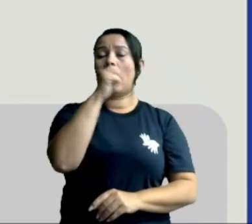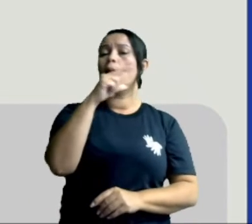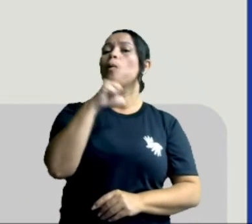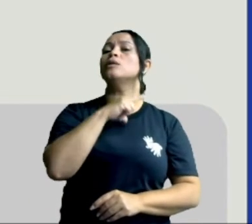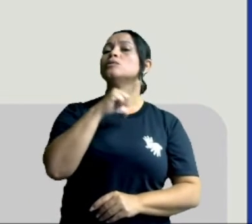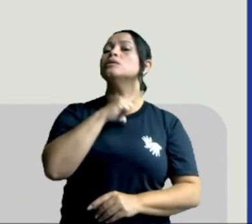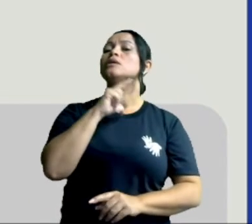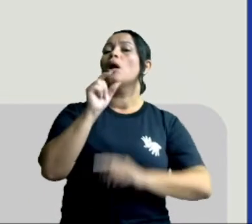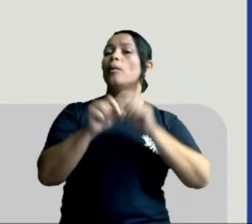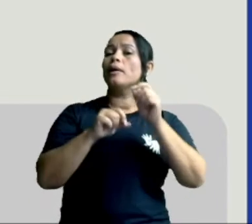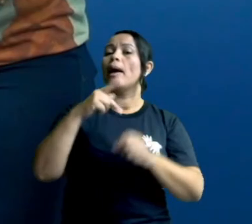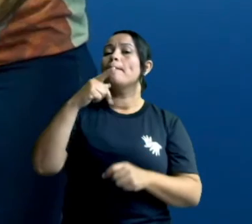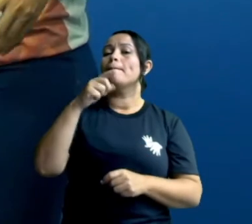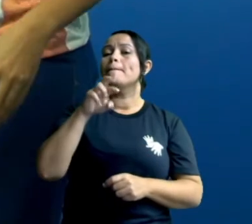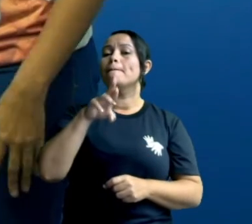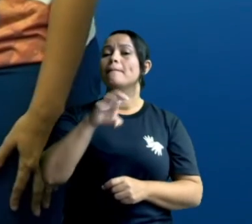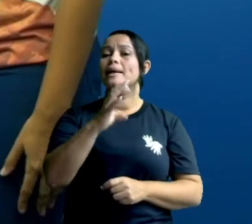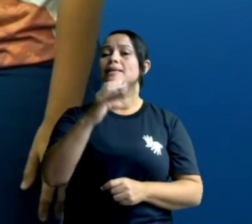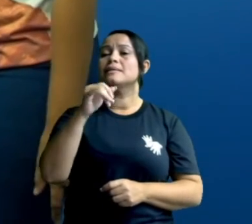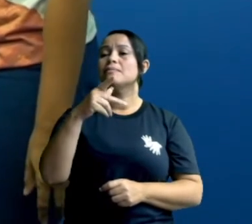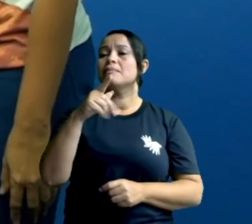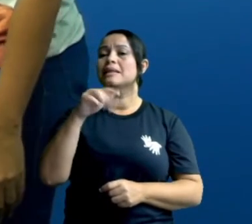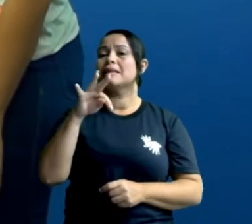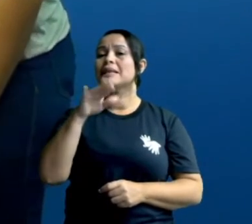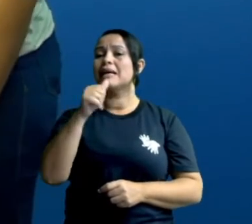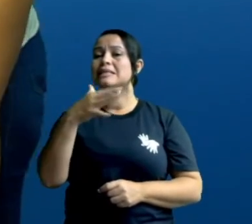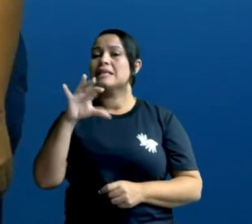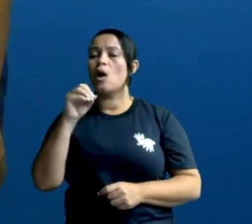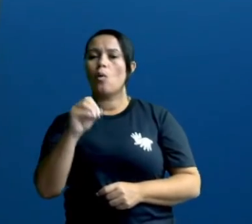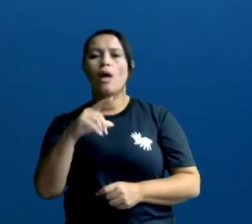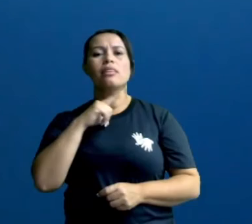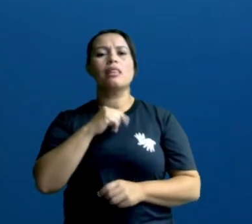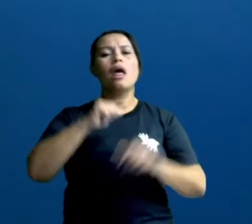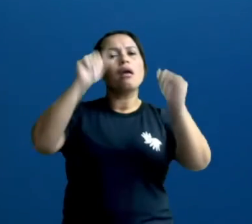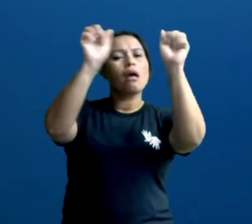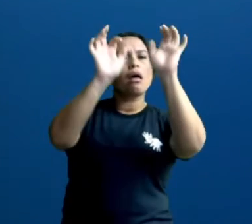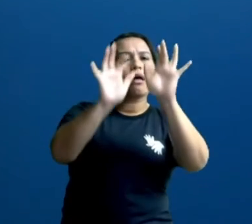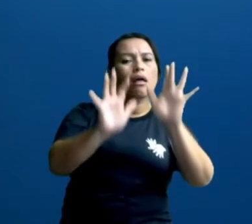tem precipitação em forma de flocos de Neve